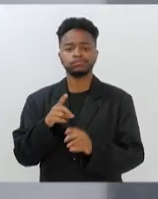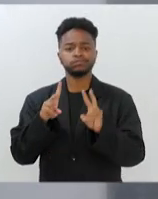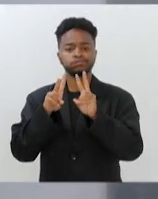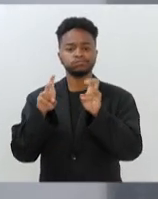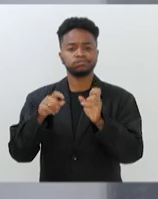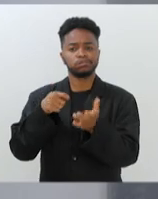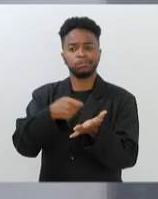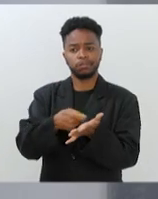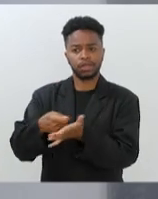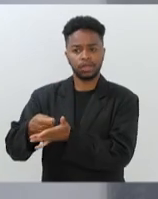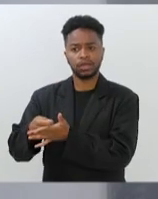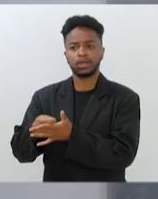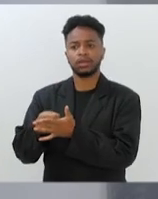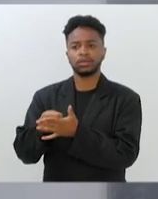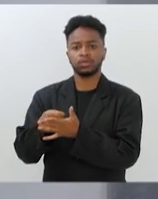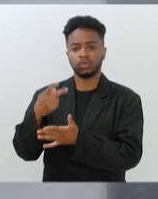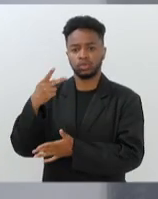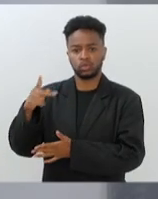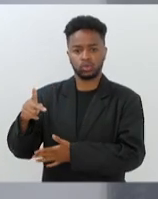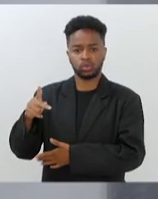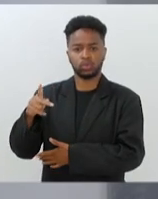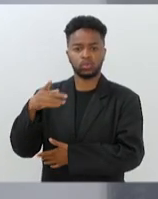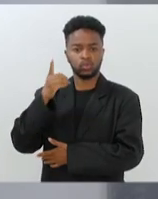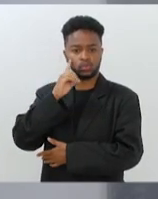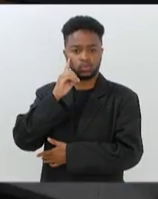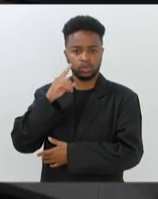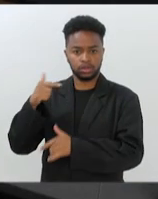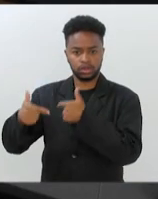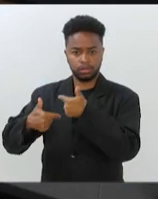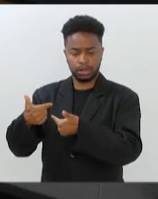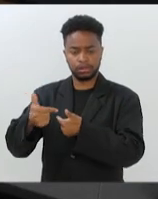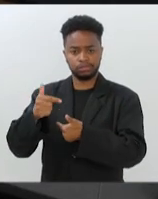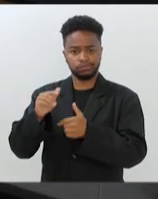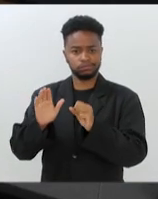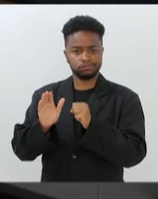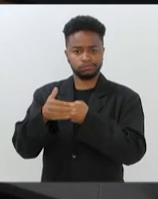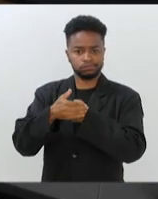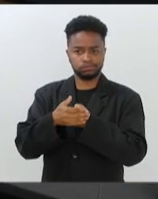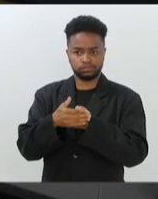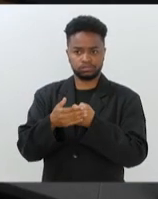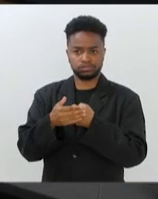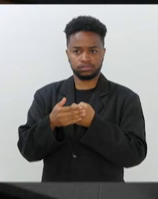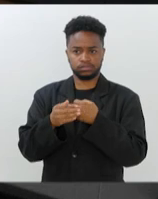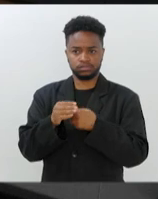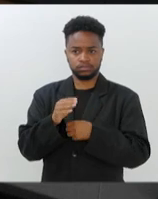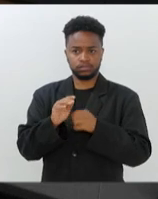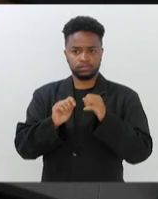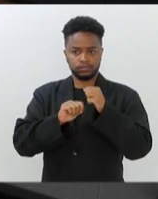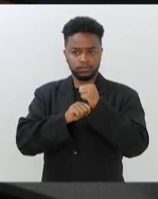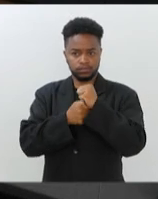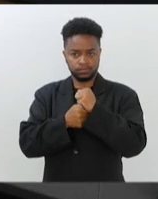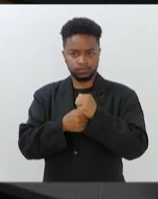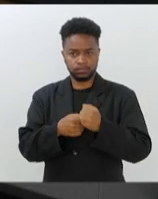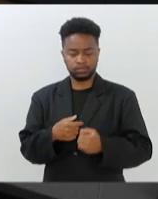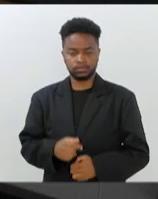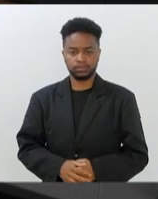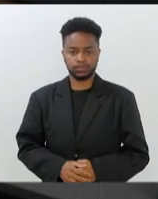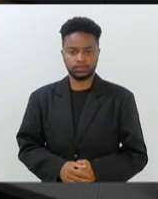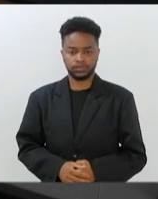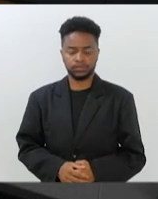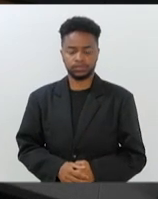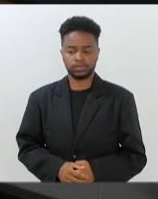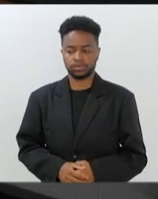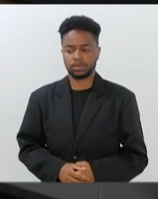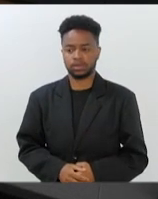diárias estão todos em sigilo Presidente se eu puder só um minuto contribuir ap sua pergunta 30 segundos assim